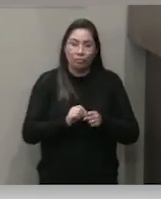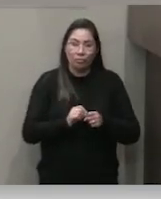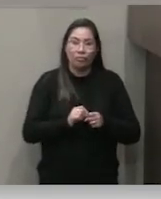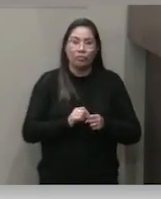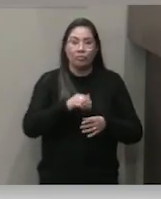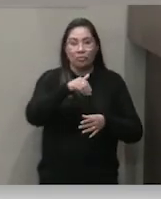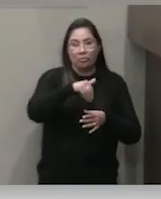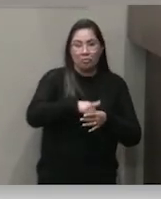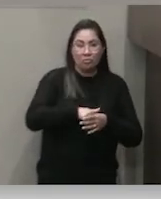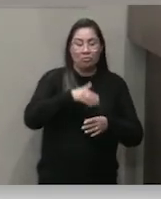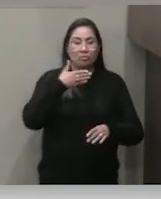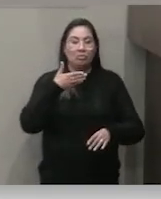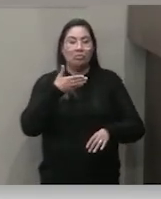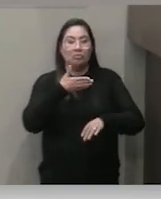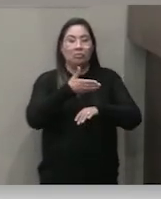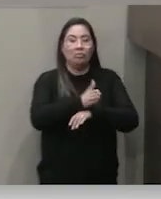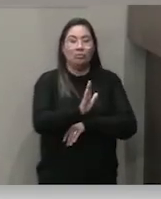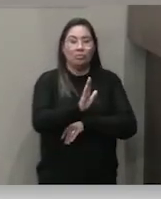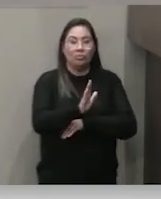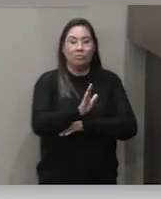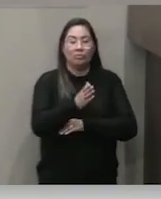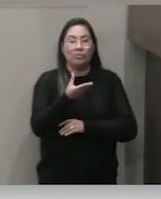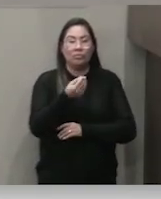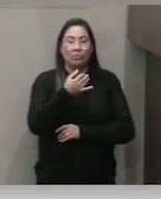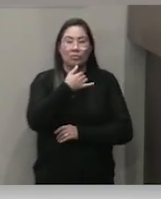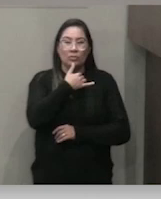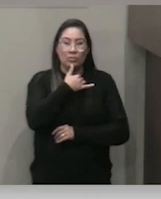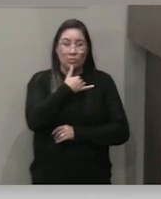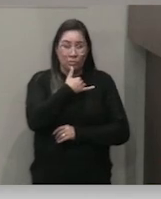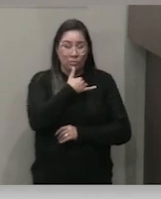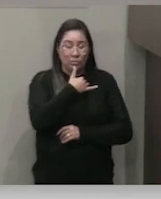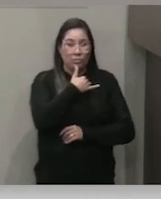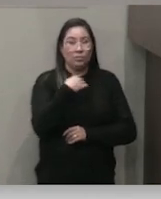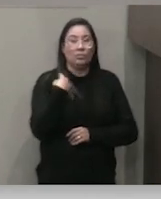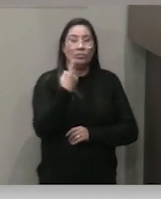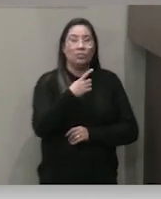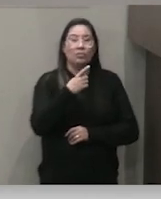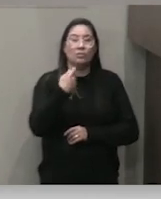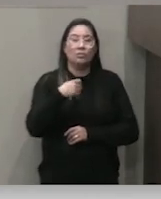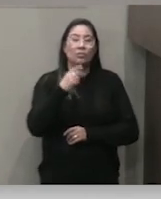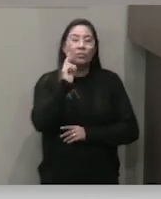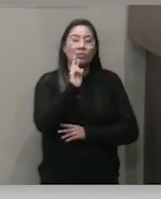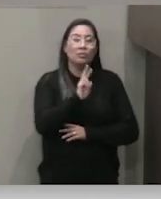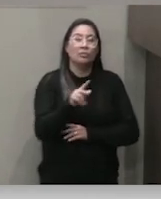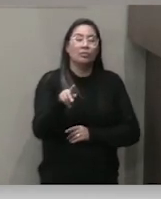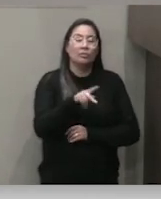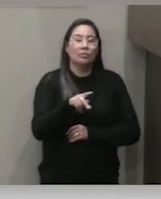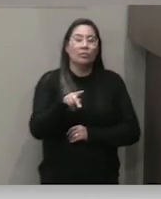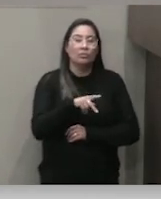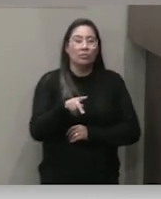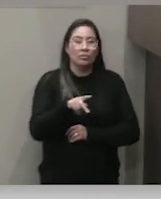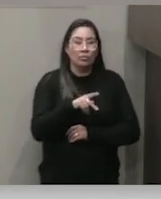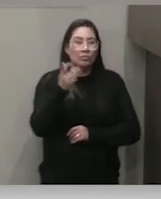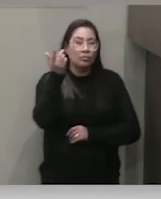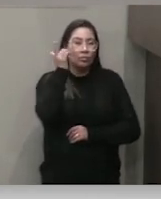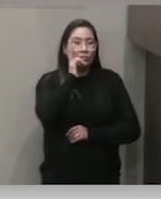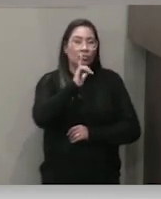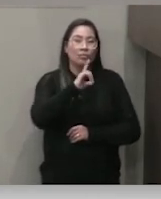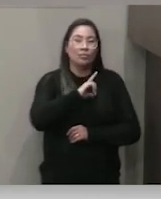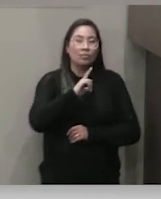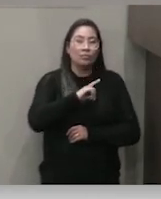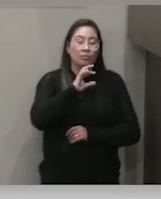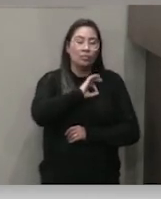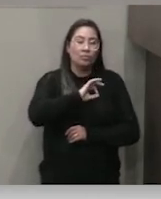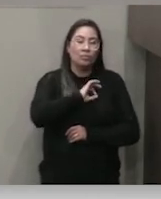é votado, é aprovado, e é muito triste, vereador Milani, a gente ter que ver que os professores, para conseguir ter uma